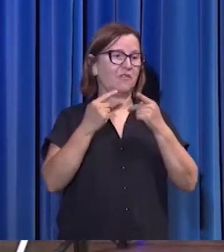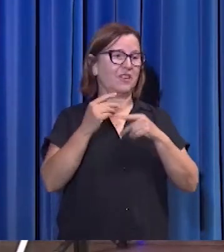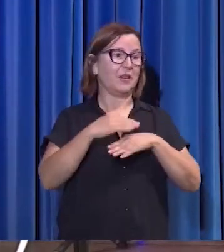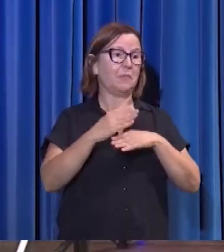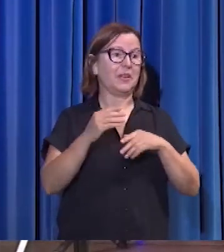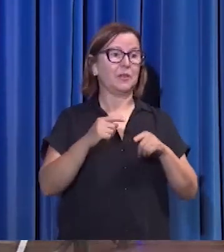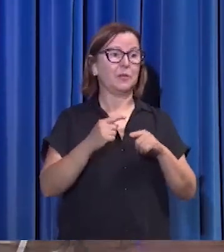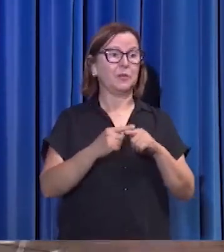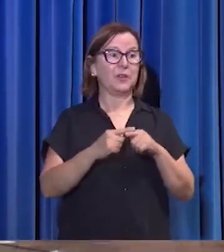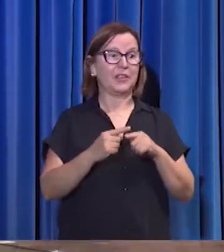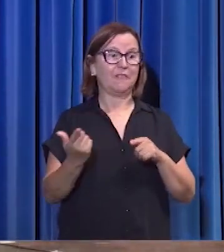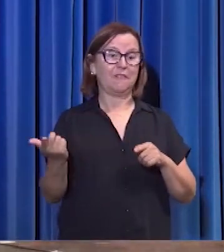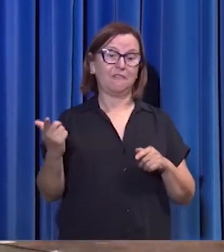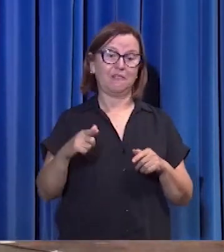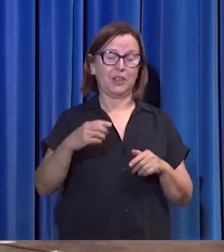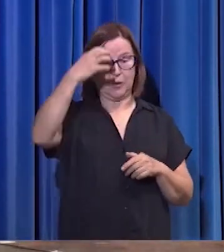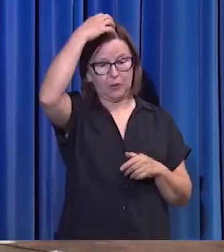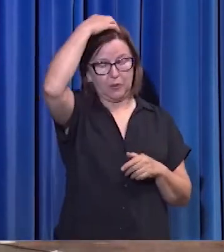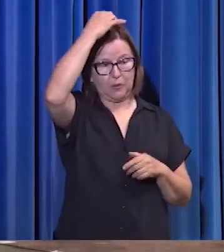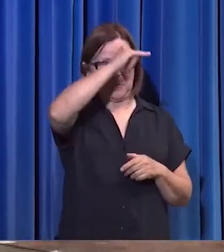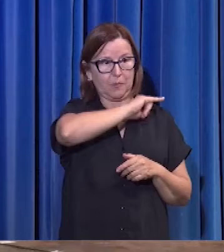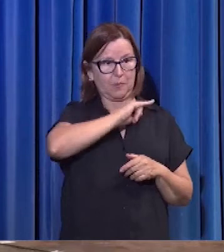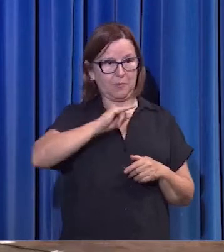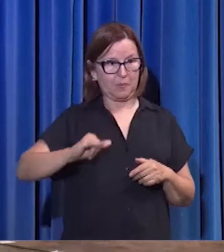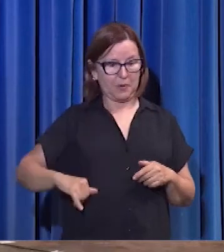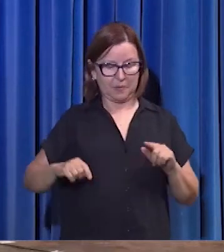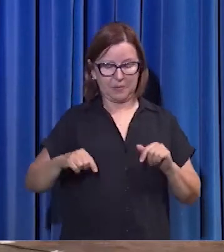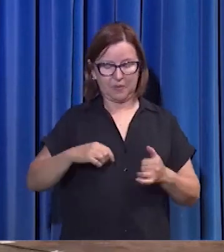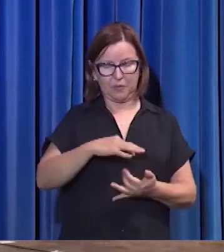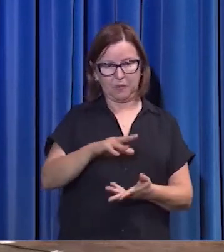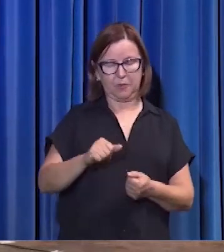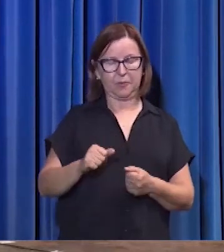deste mundo. E o versículo 31, ele termina...